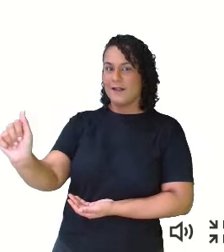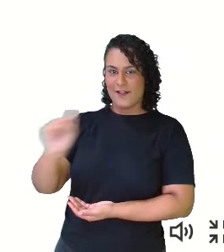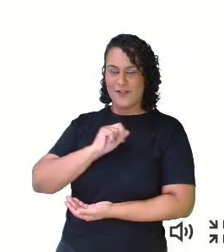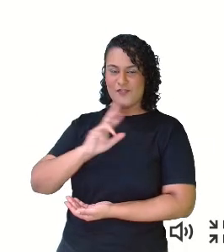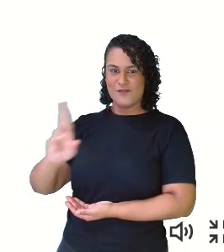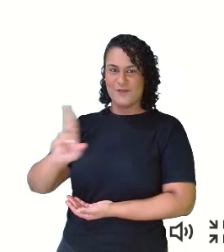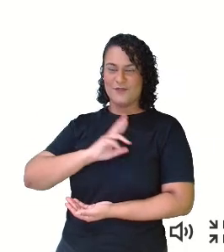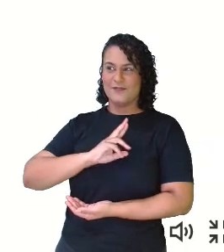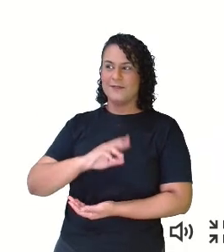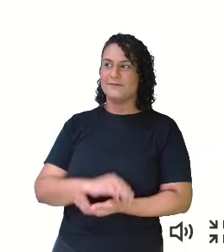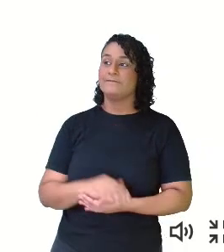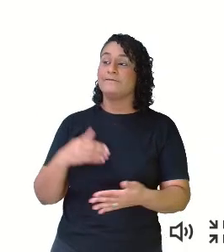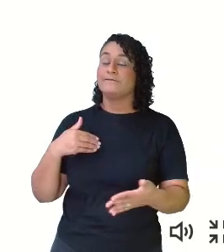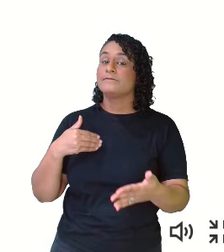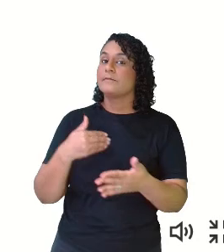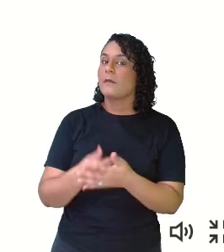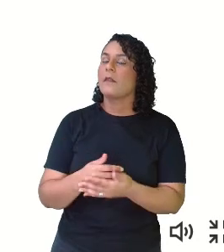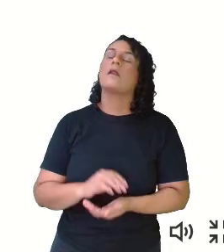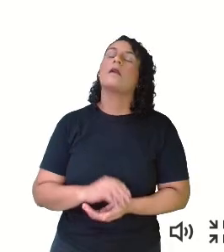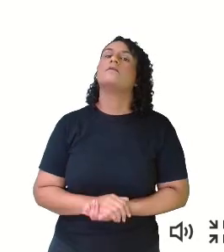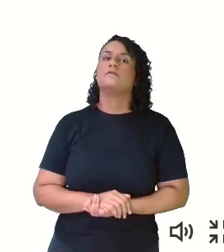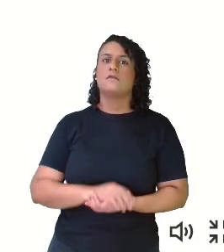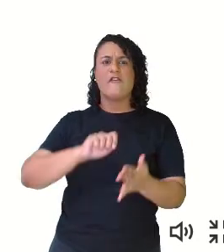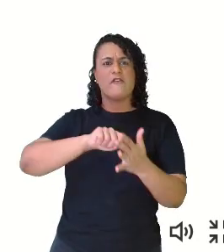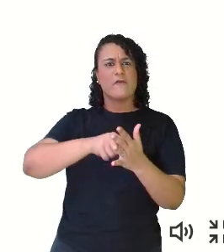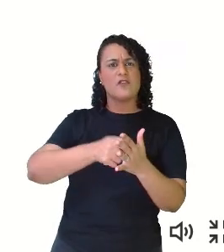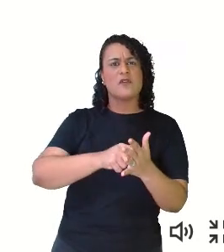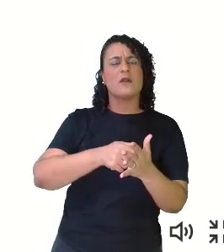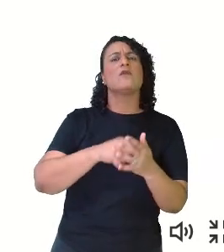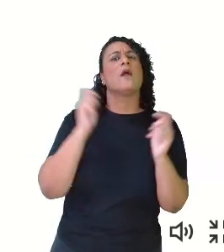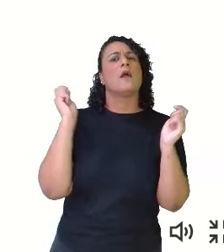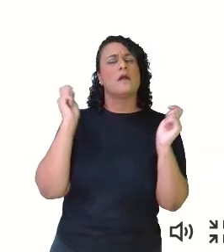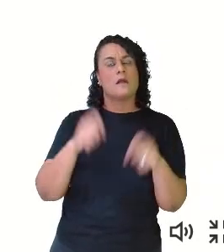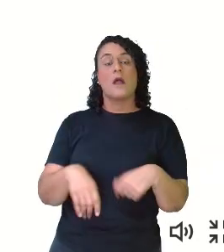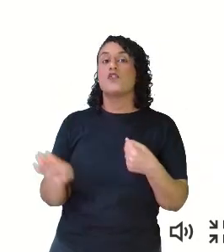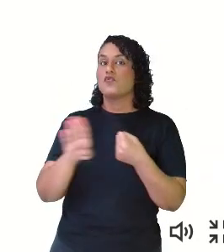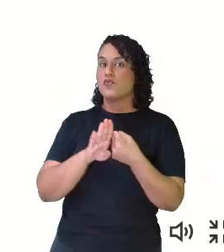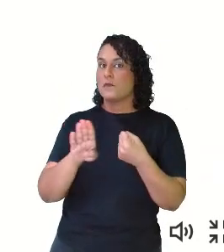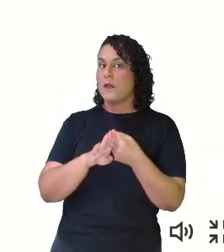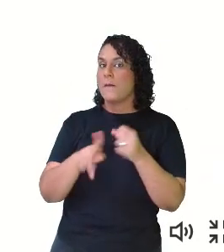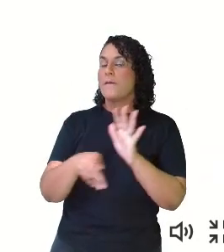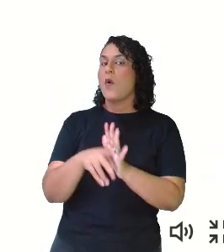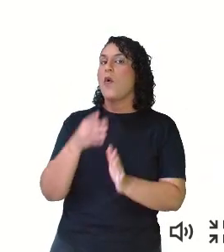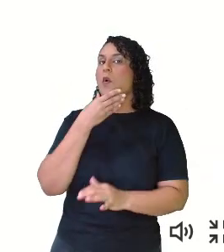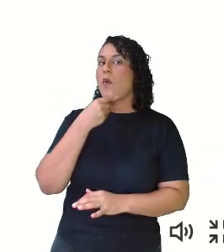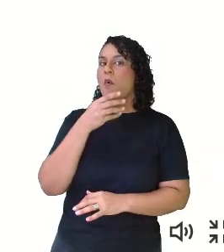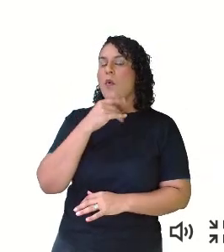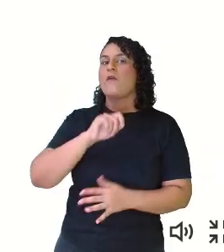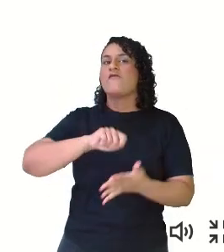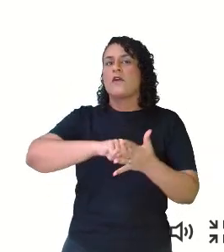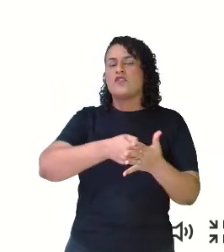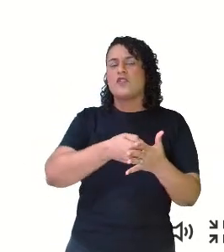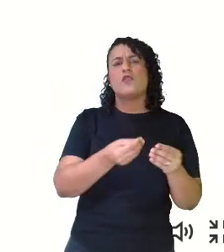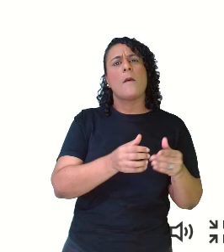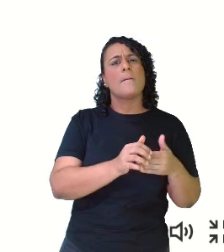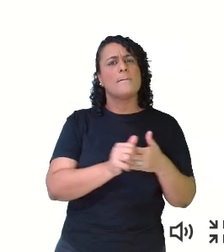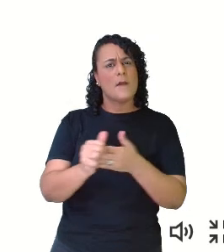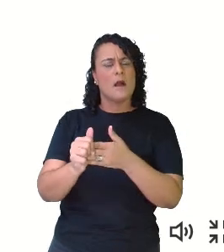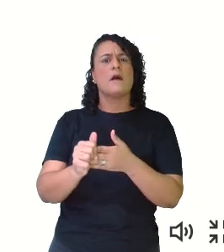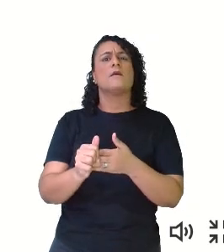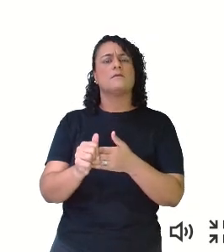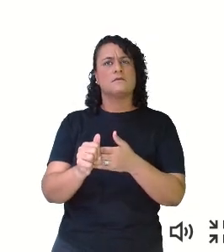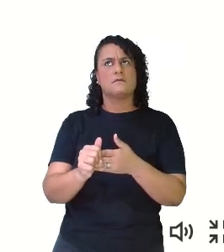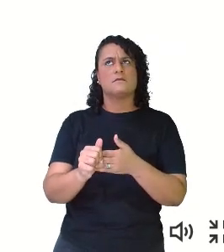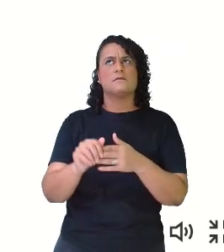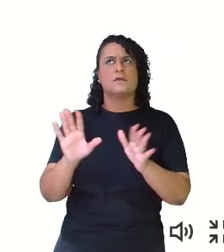Vamos para o próximo. Fechadura móvel, quer dizer, substantivo masculino. Fechadura móvel que prende